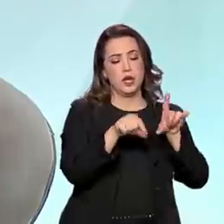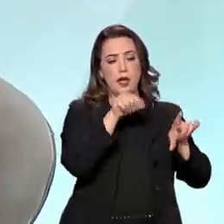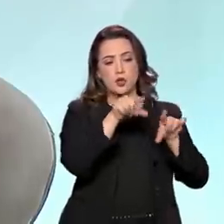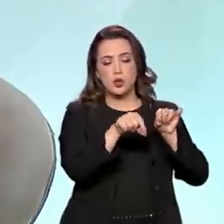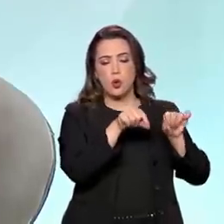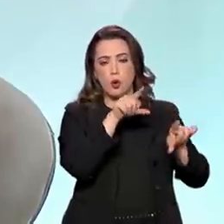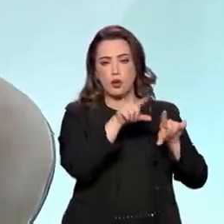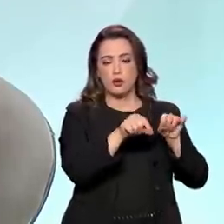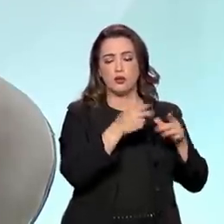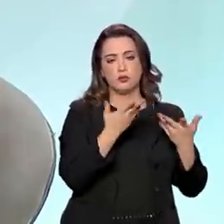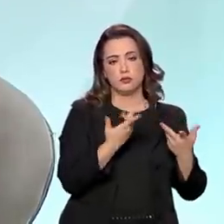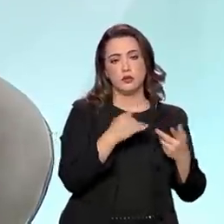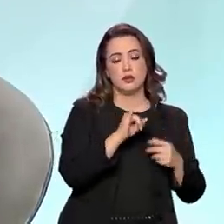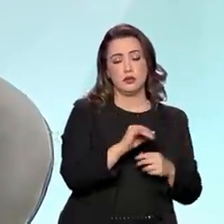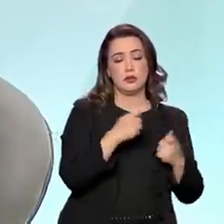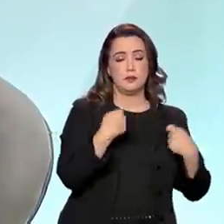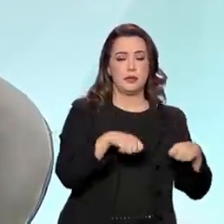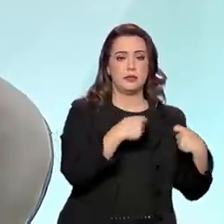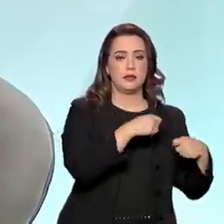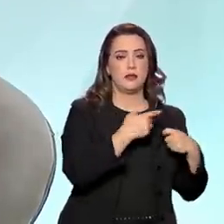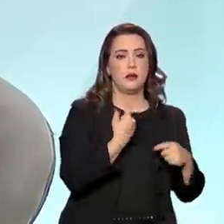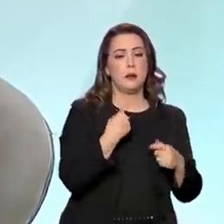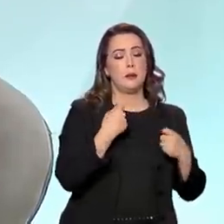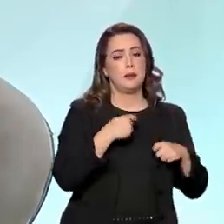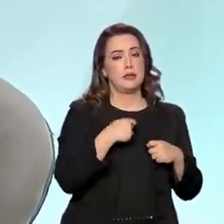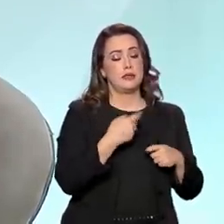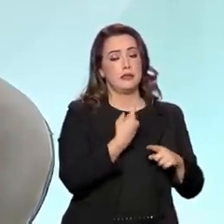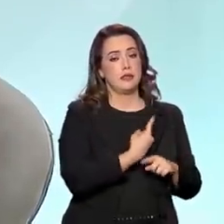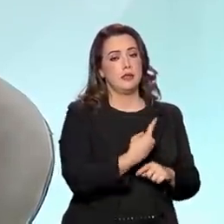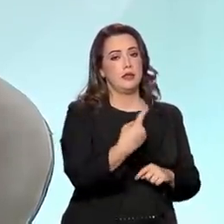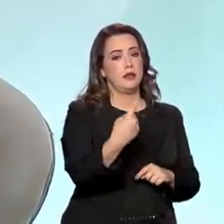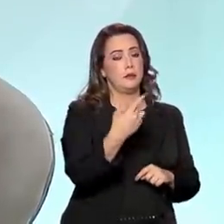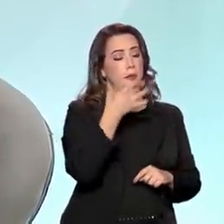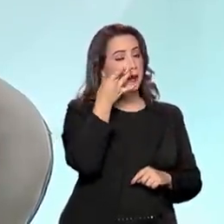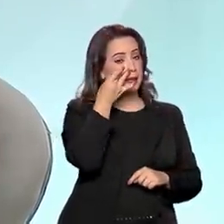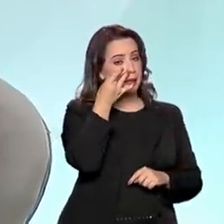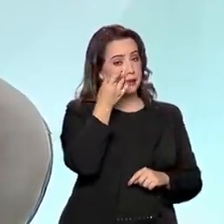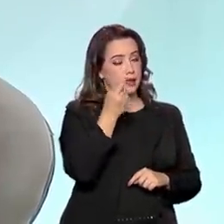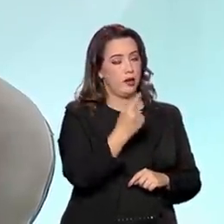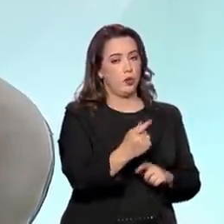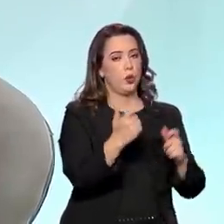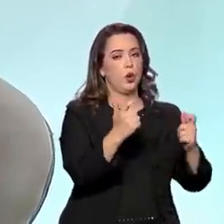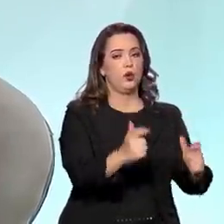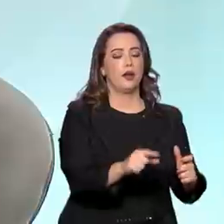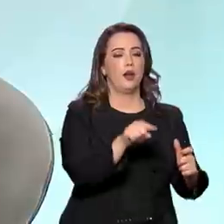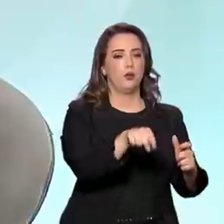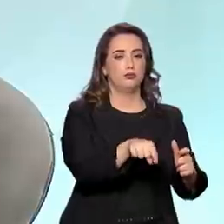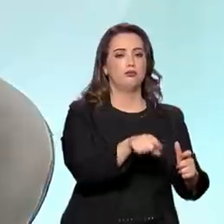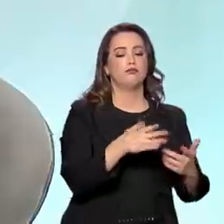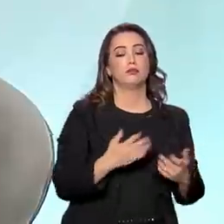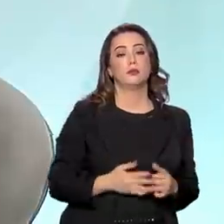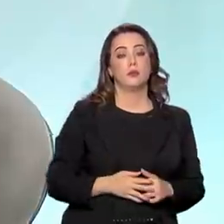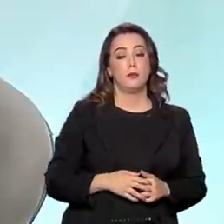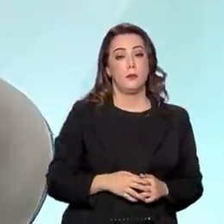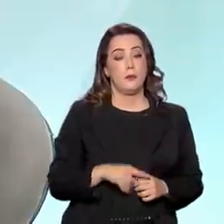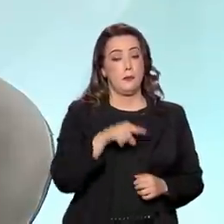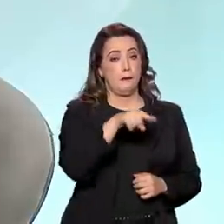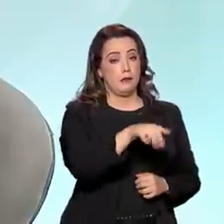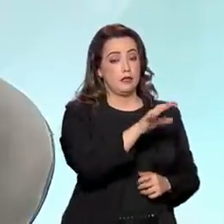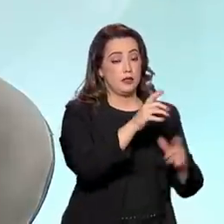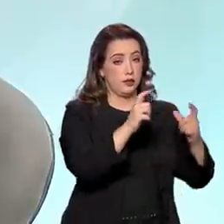geral e eles são desse lado e vai comparecer é marcado o dia e local ele comparece a sessão geral essa